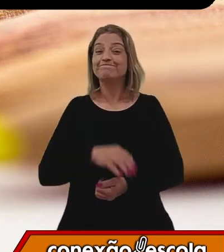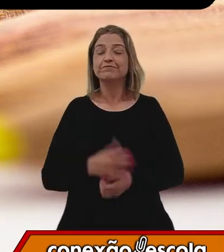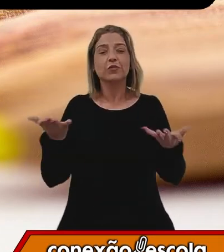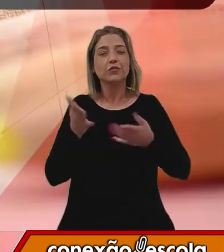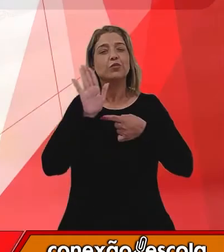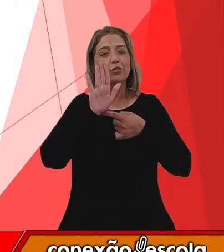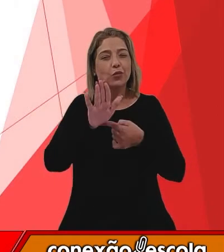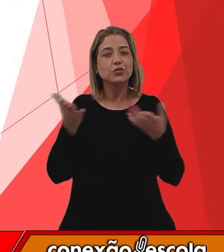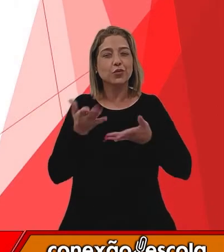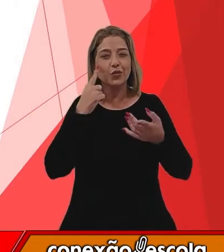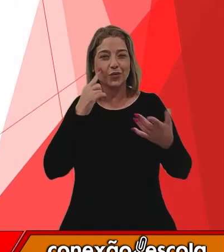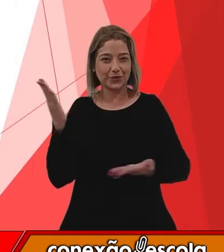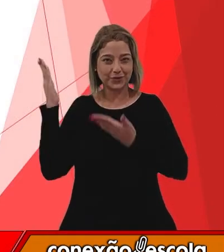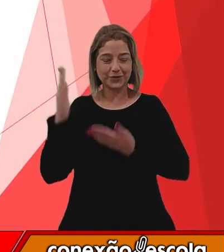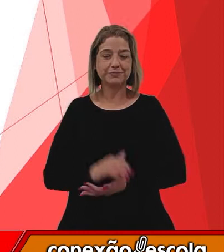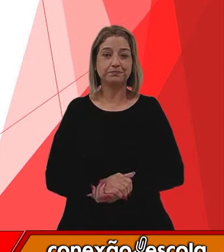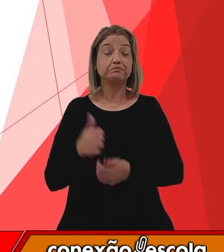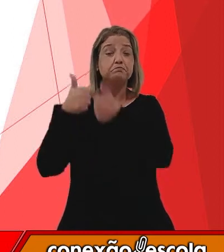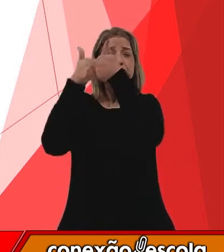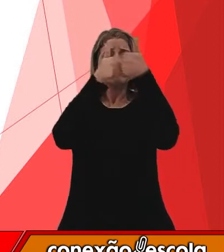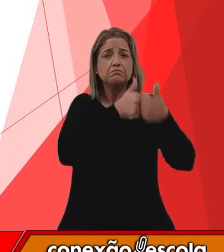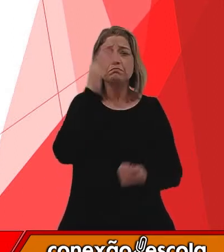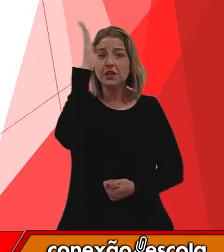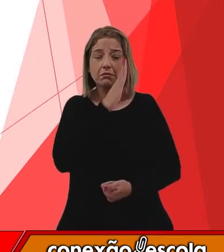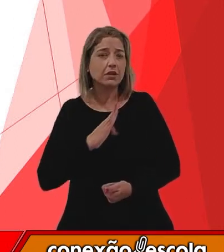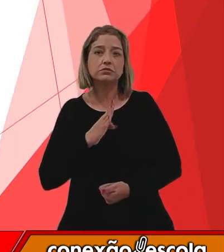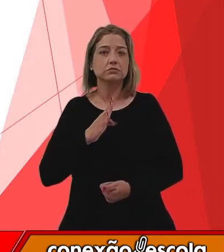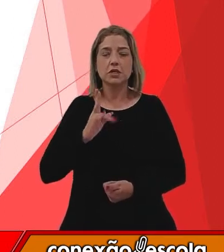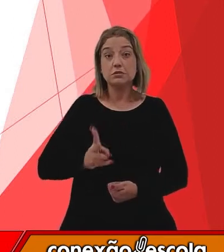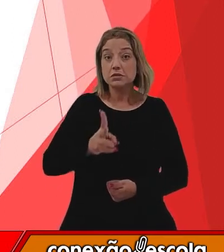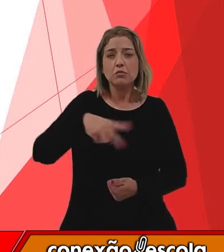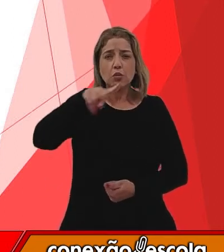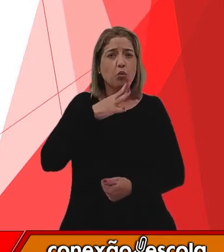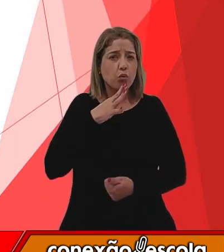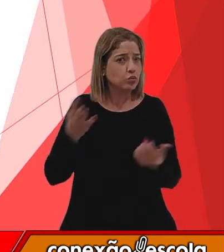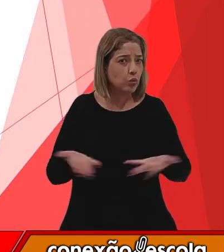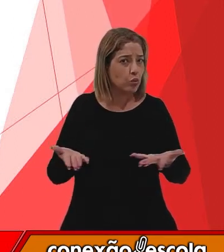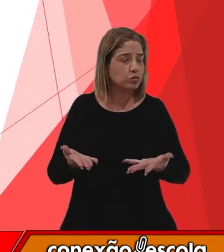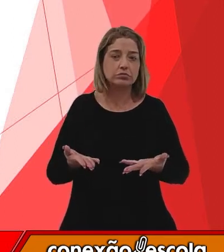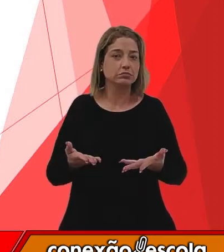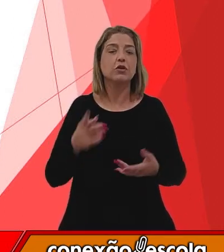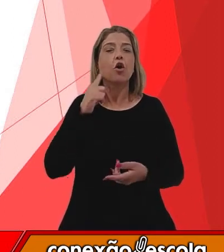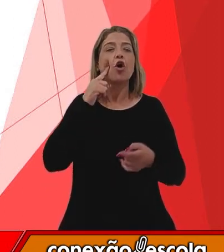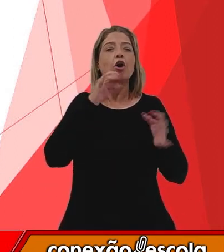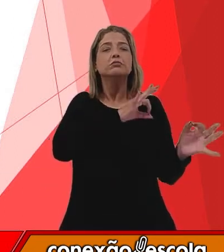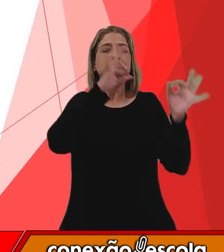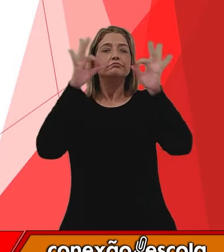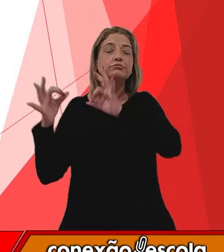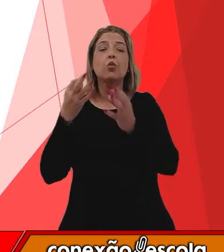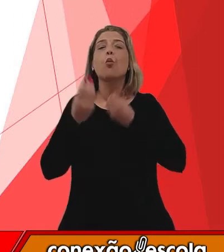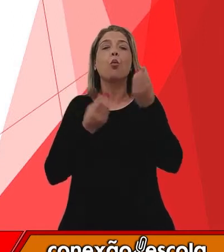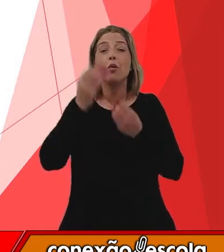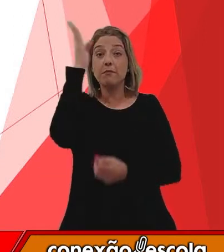vocês com esse vídeo. As fronteiras do Brasil nem sempre foram como as que conhecemos hoje. Nesse vídeo, descobriremos como o